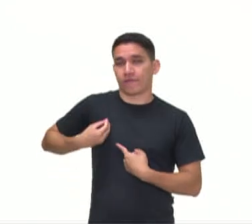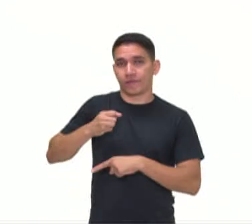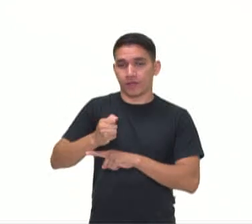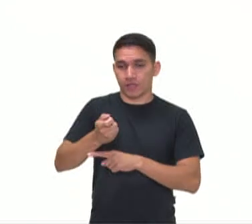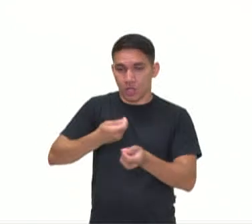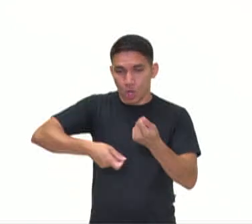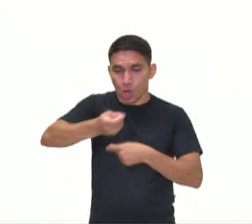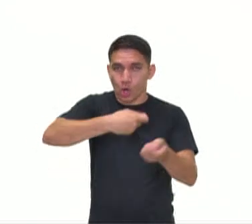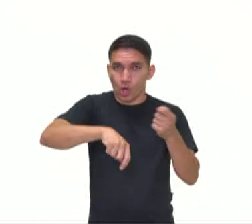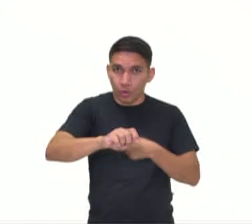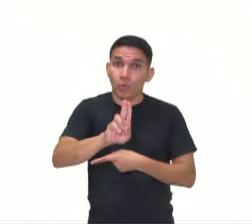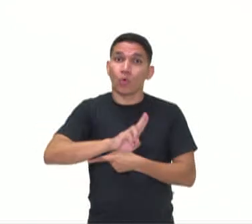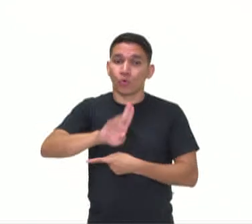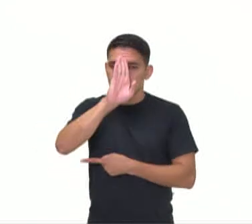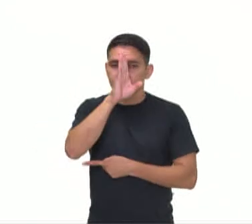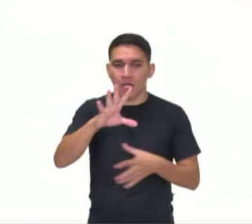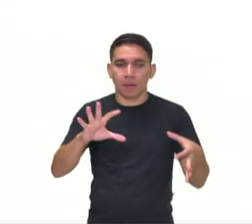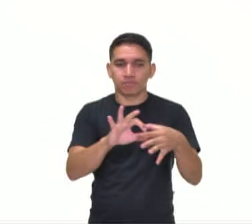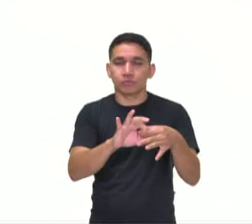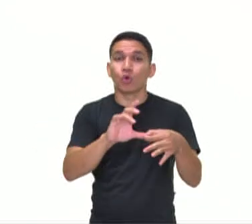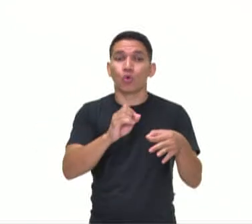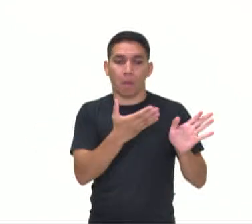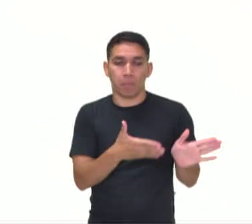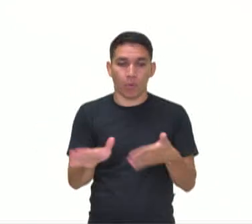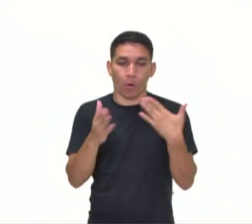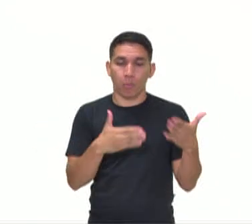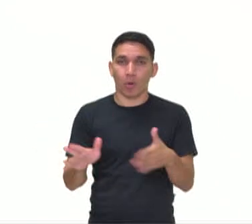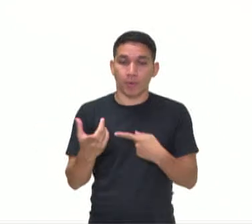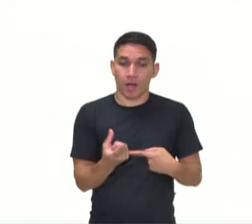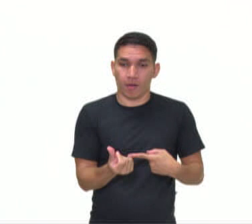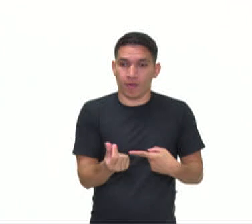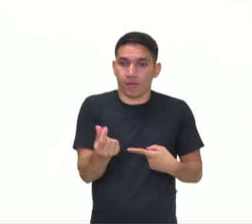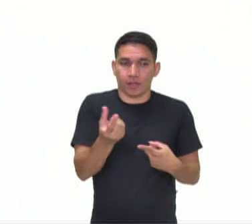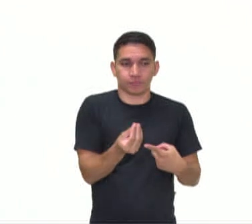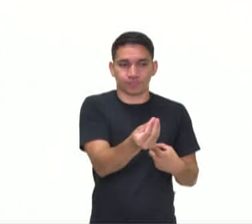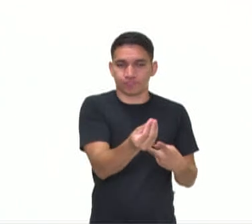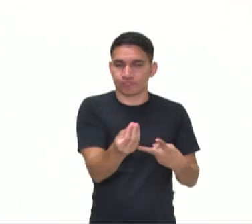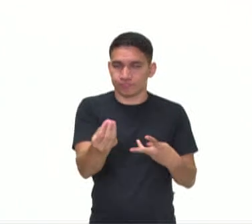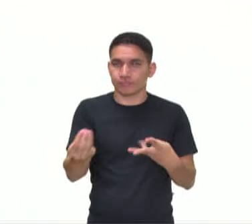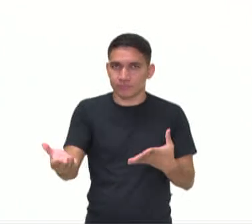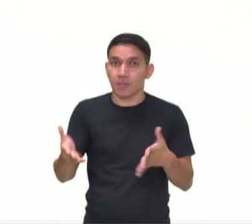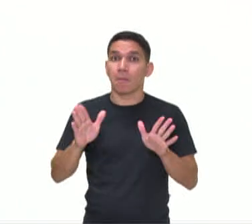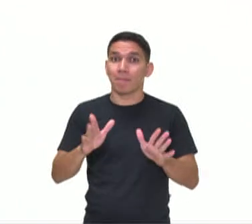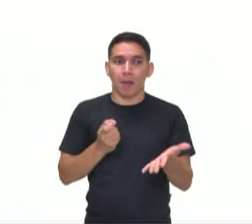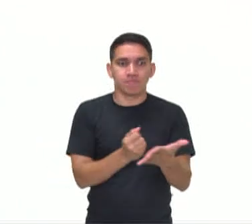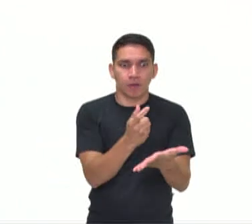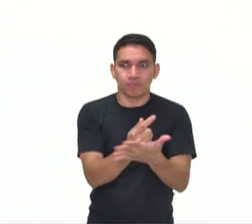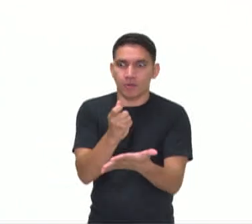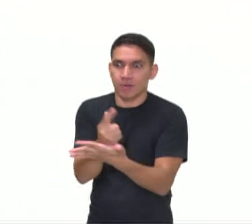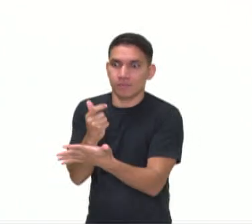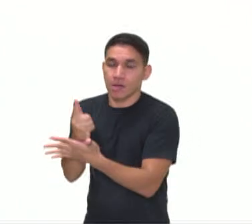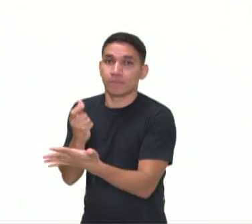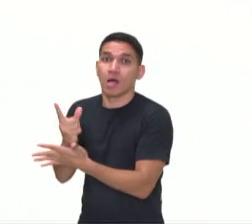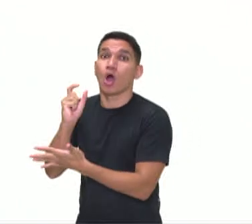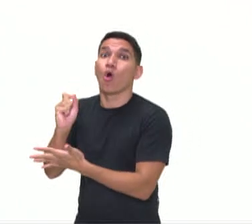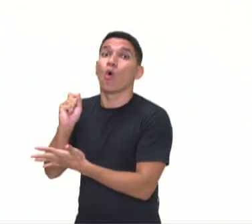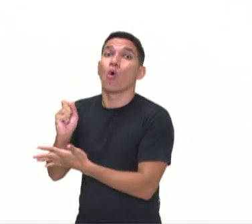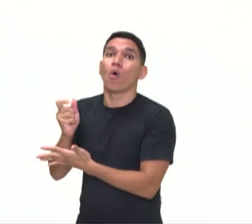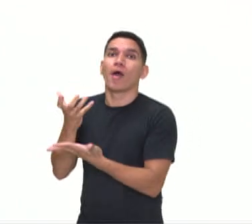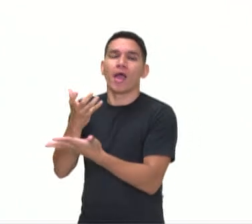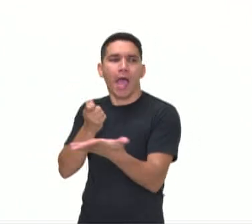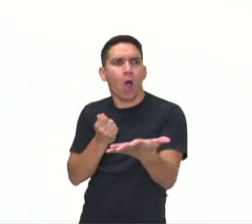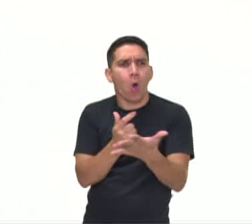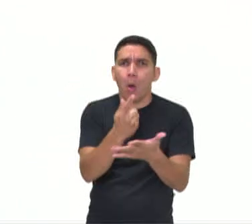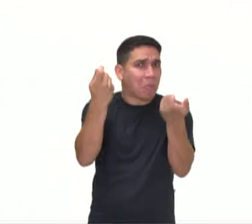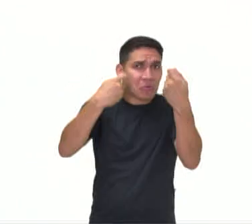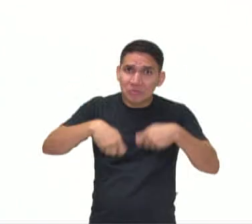consiste na utilização direta pela produção das riquezas produzidas. Já o consumismo é o ato ou efeito de comprar em demasia